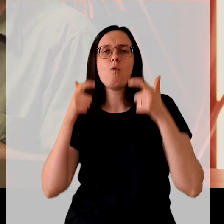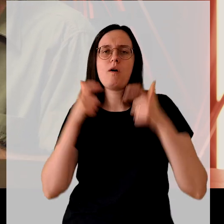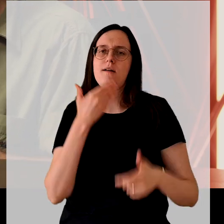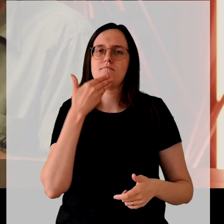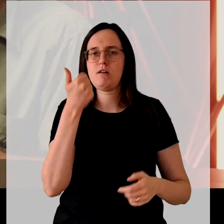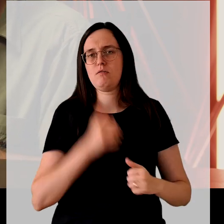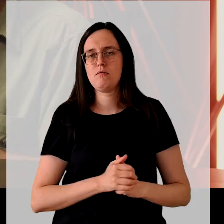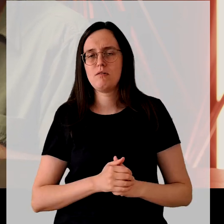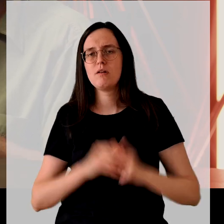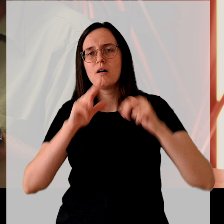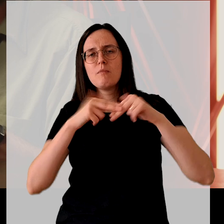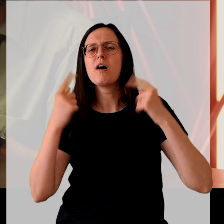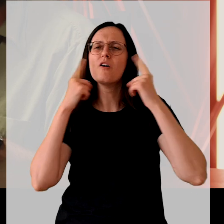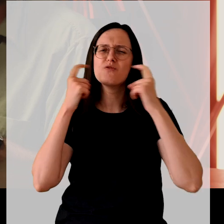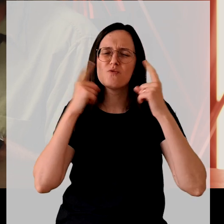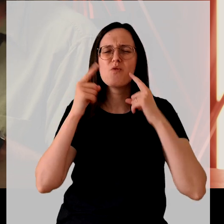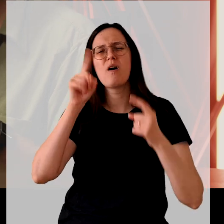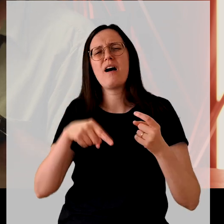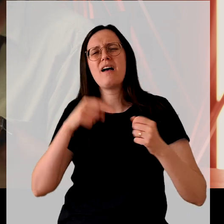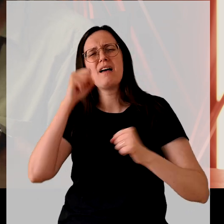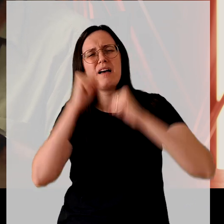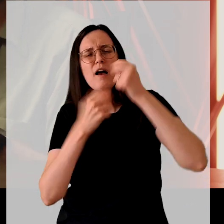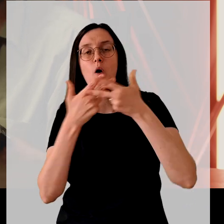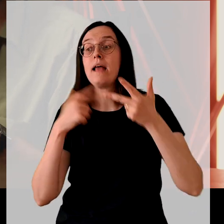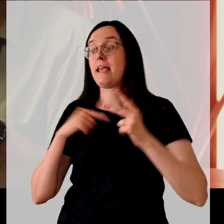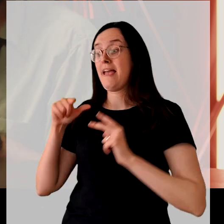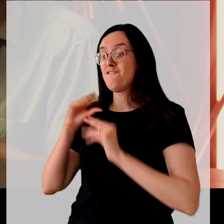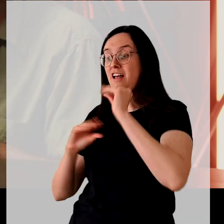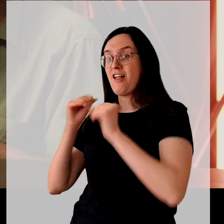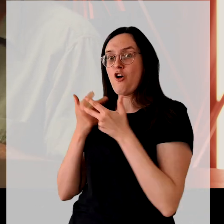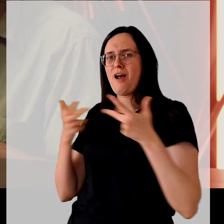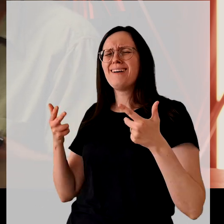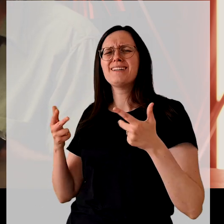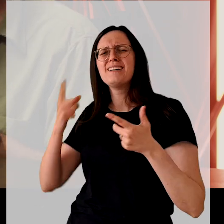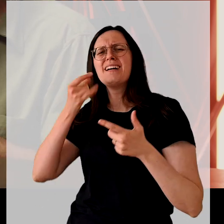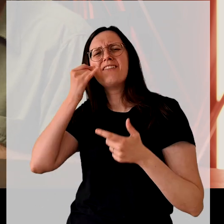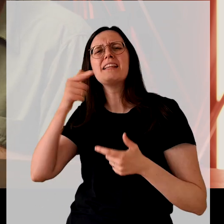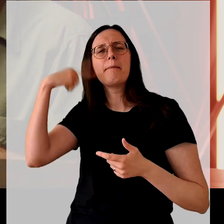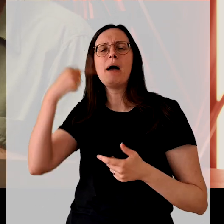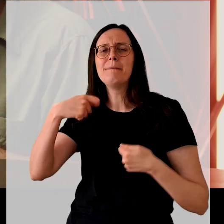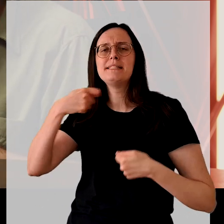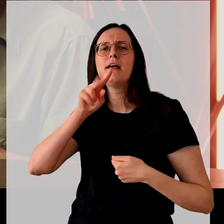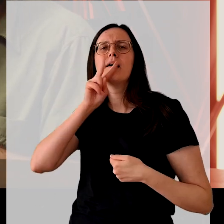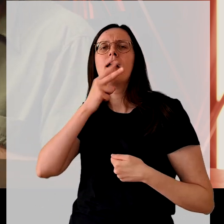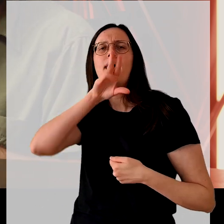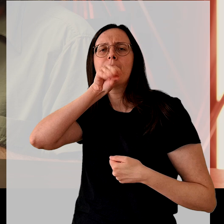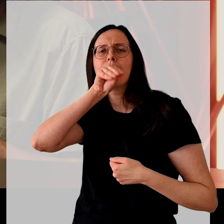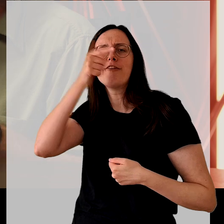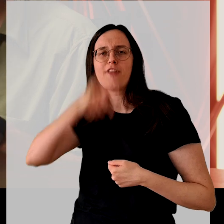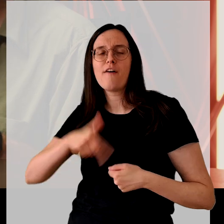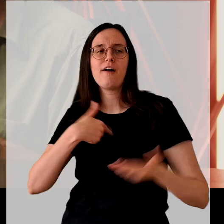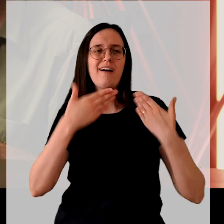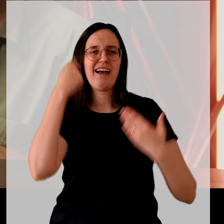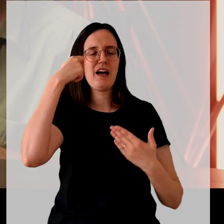em outro lugar. Por conta de som, era bastante fala, era bastante coisa, para não ter que chegar e dublar tudo depois. Porque